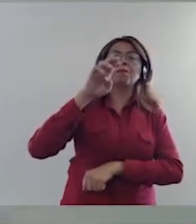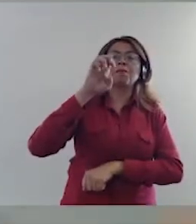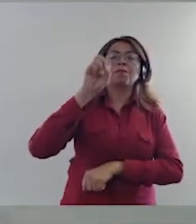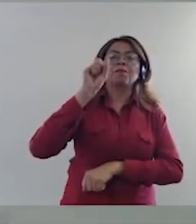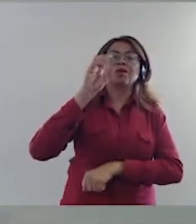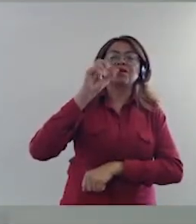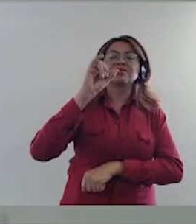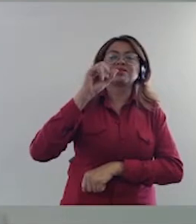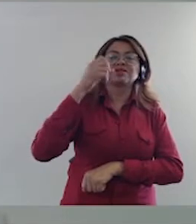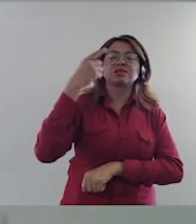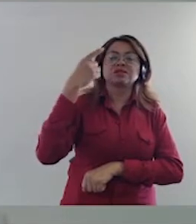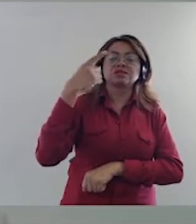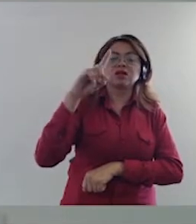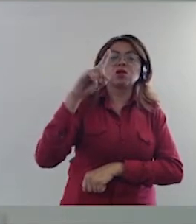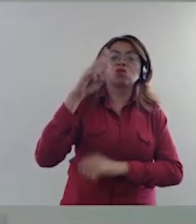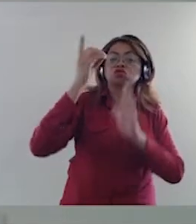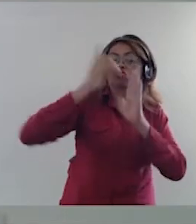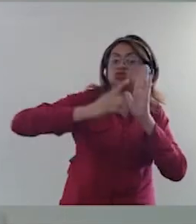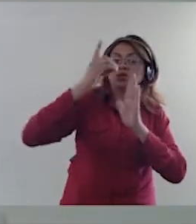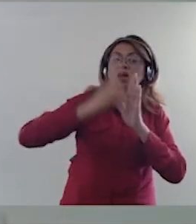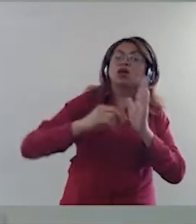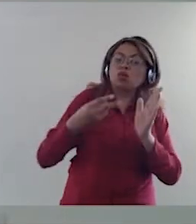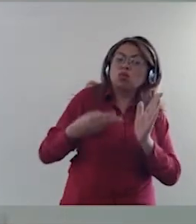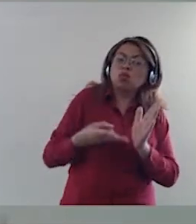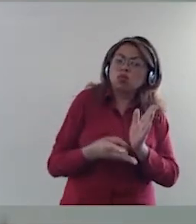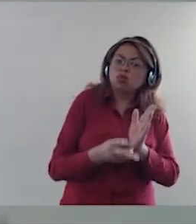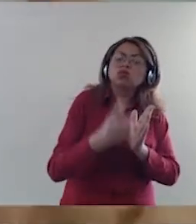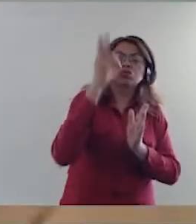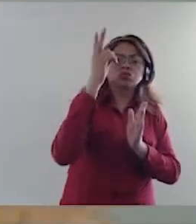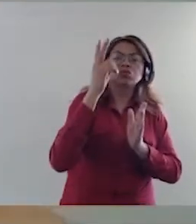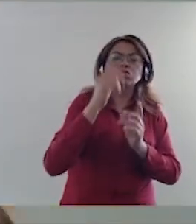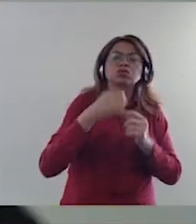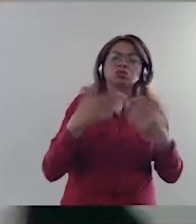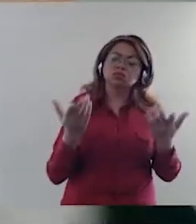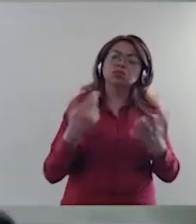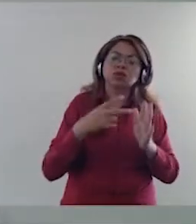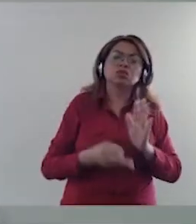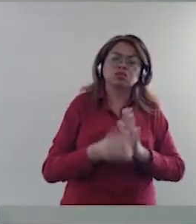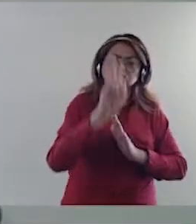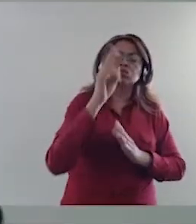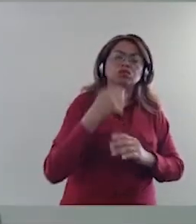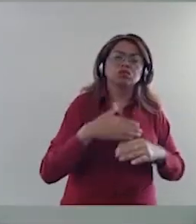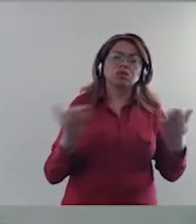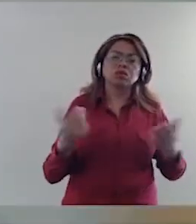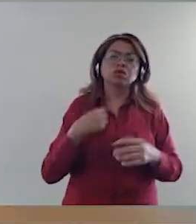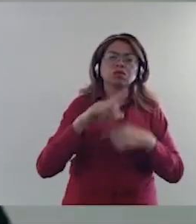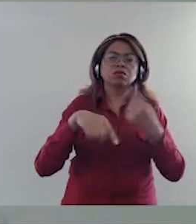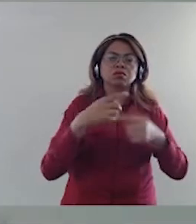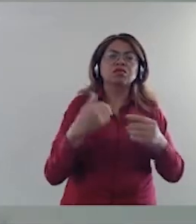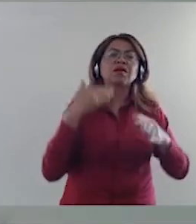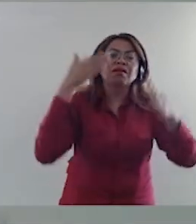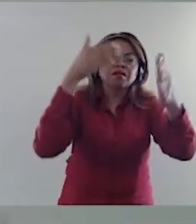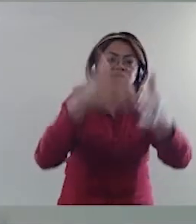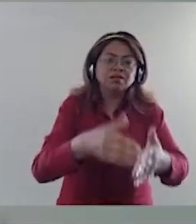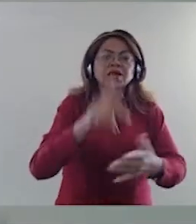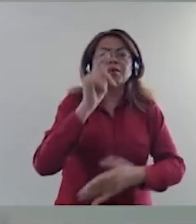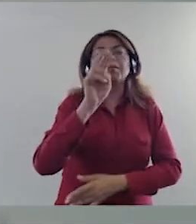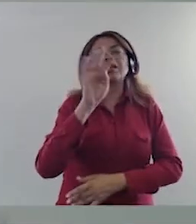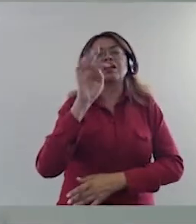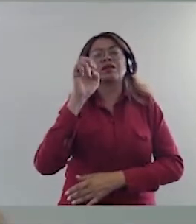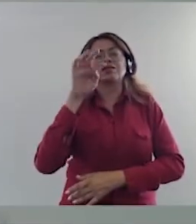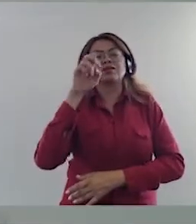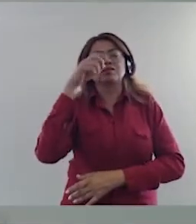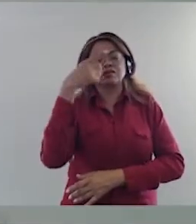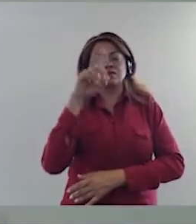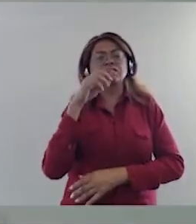sentido que a lei se refira explicitamente o direito não desaparece, atinge-se a pretensão, mas não o direito. Tanto